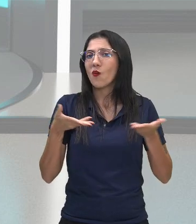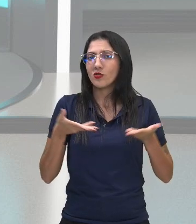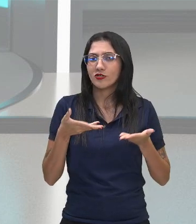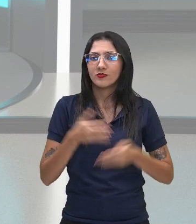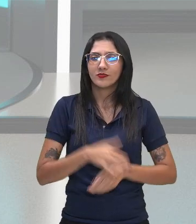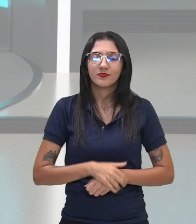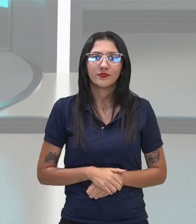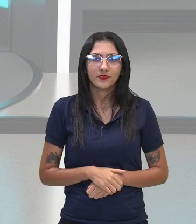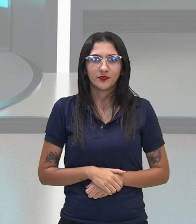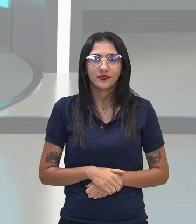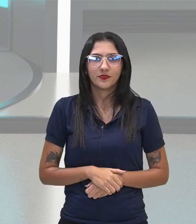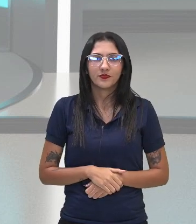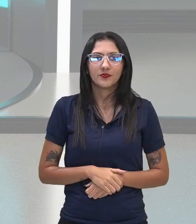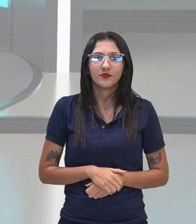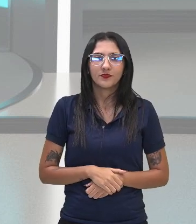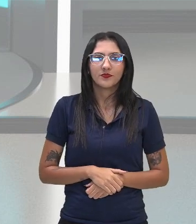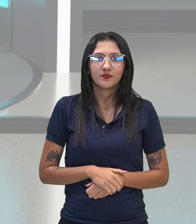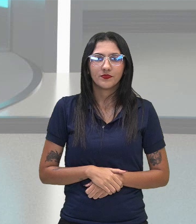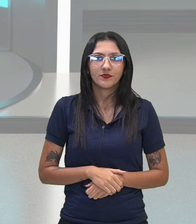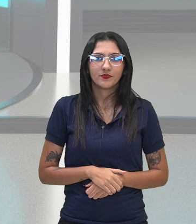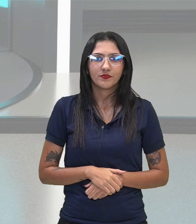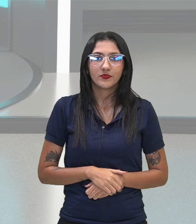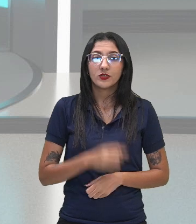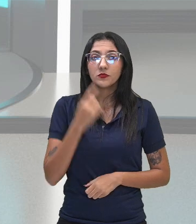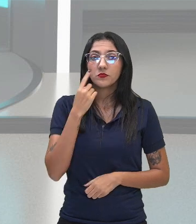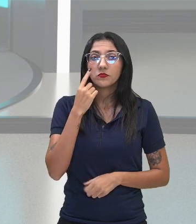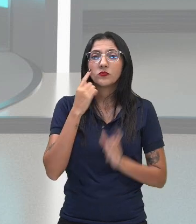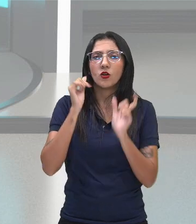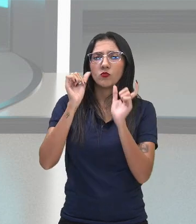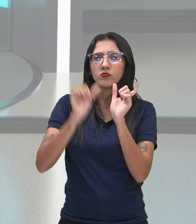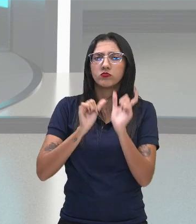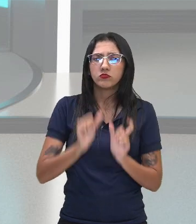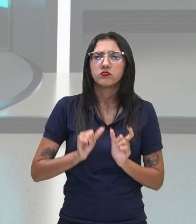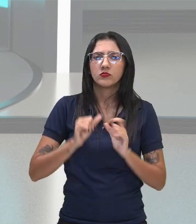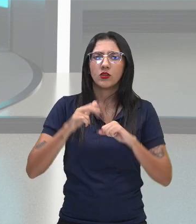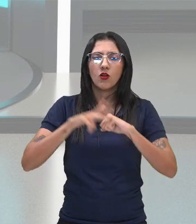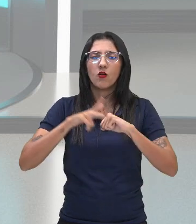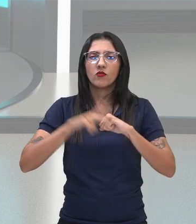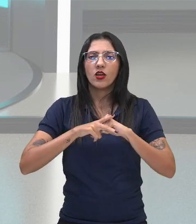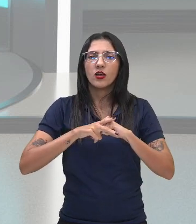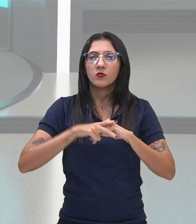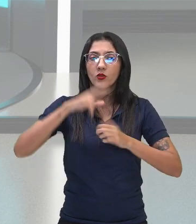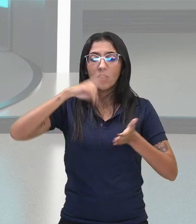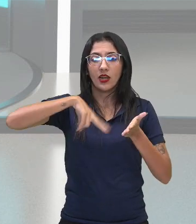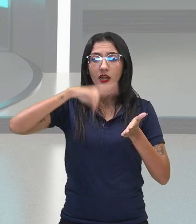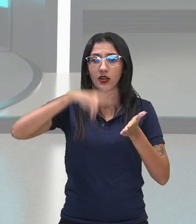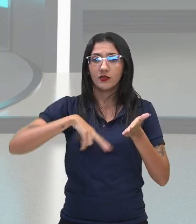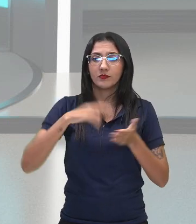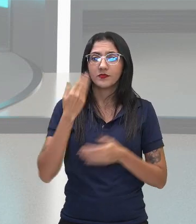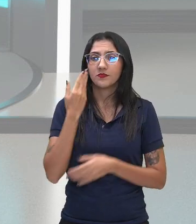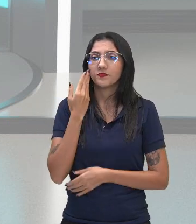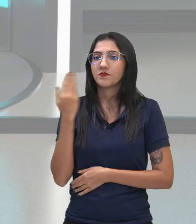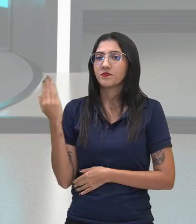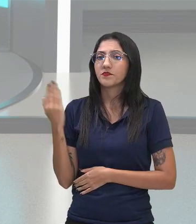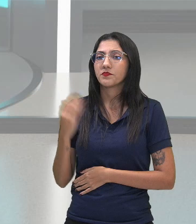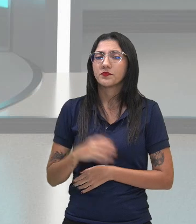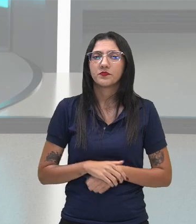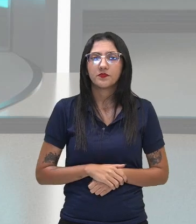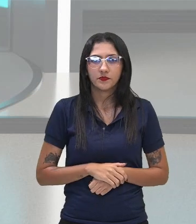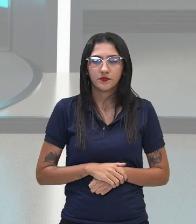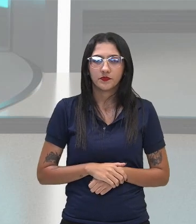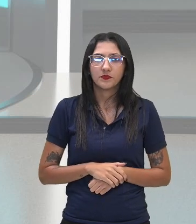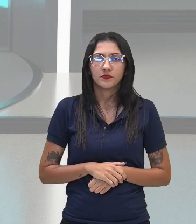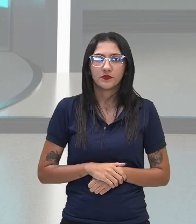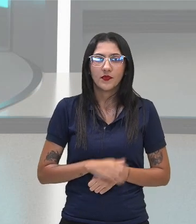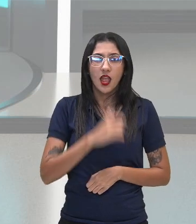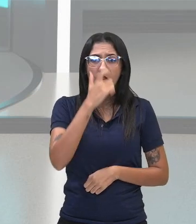Vamos, então, ver o verbo conjugado, do verbo ler. Conjugação do verbo ler. Eu leio, tu lês,